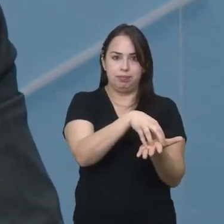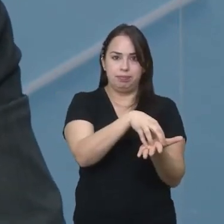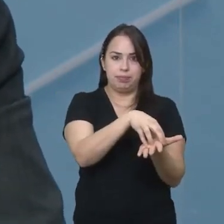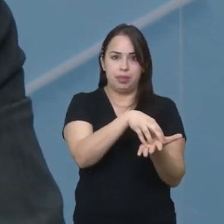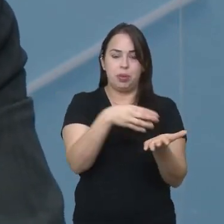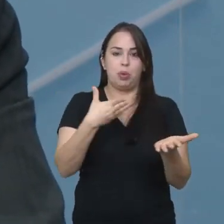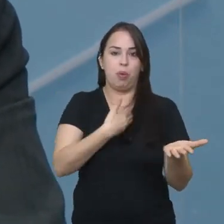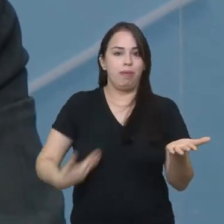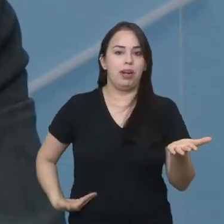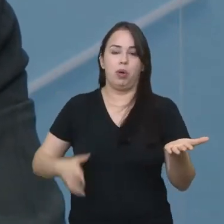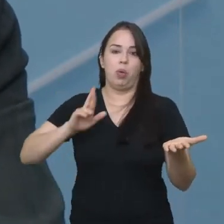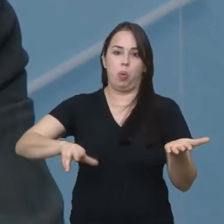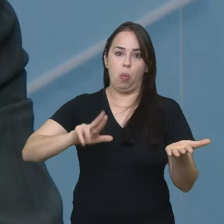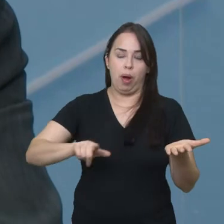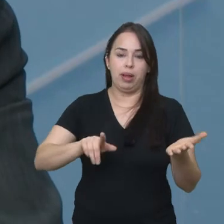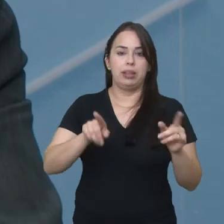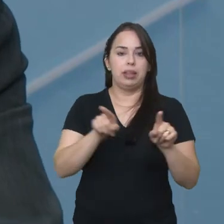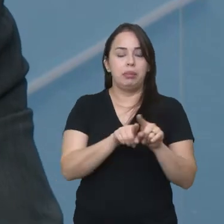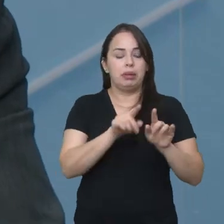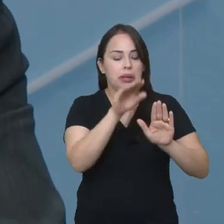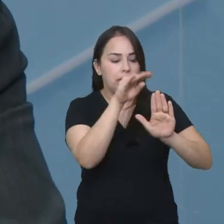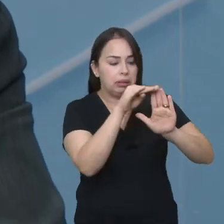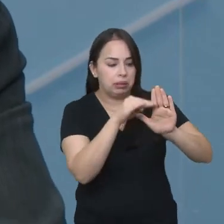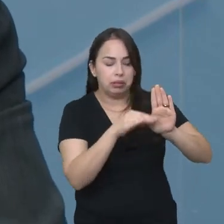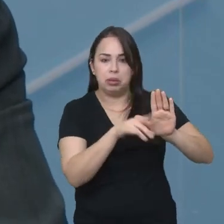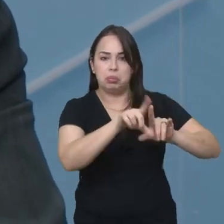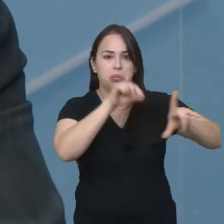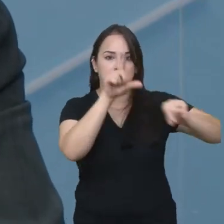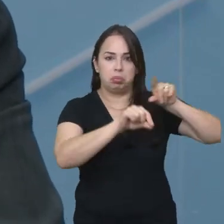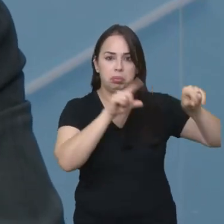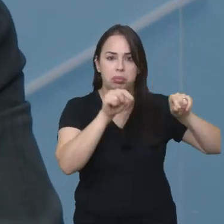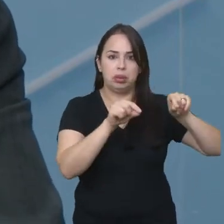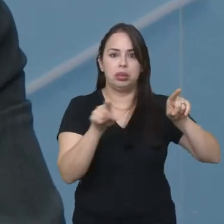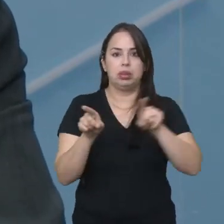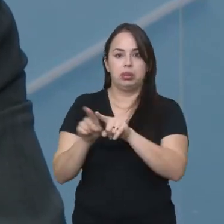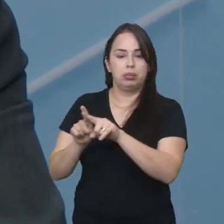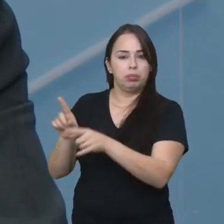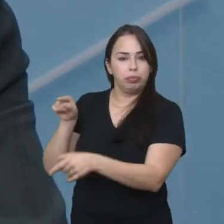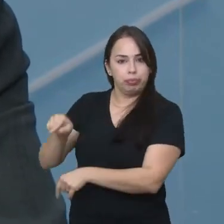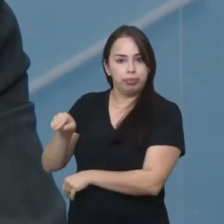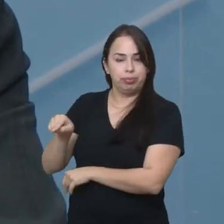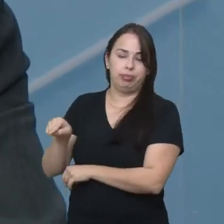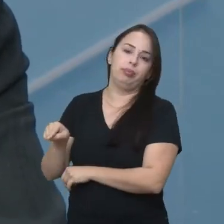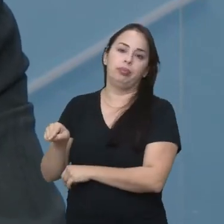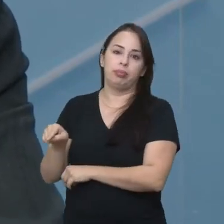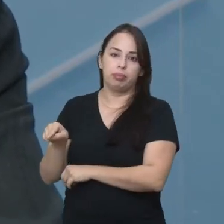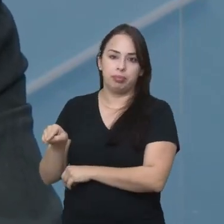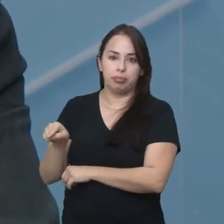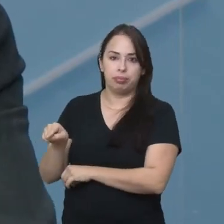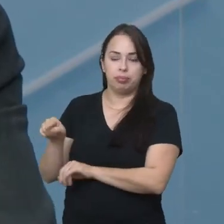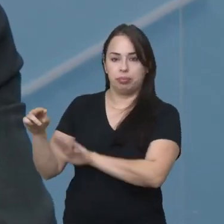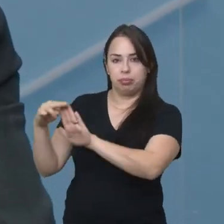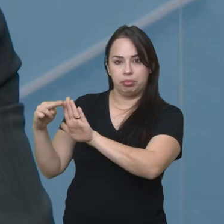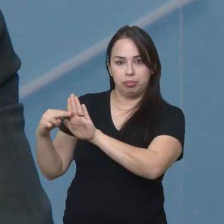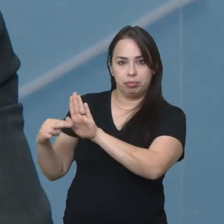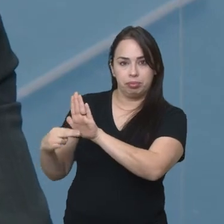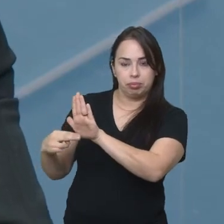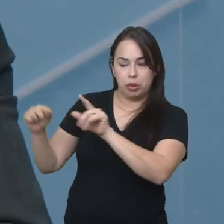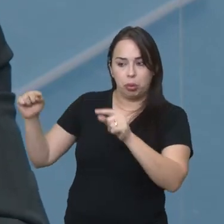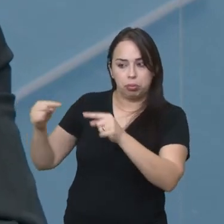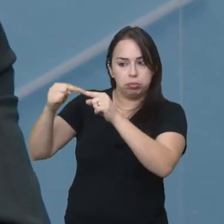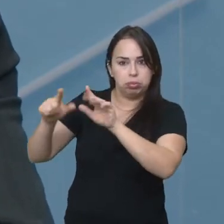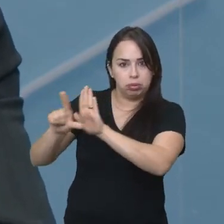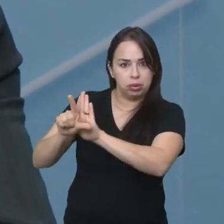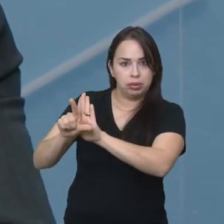né? E, como tal, ele elege as suas prioridades. O Conselho Tutelar, as suas prerrogativas decorrem